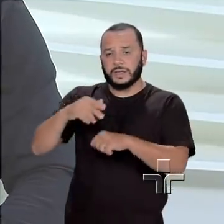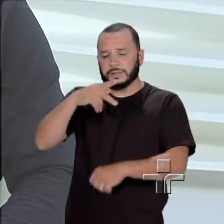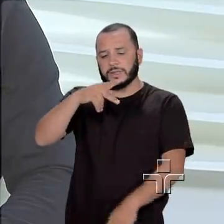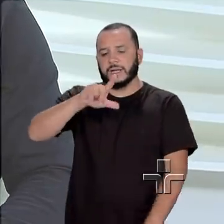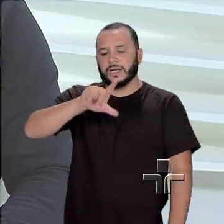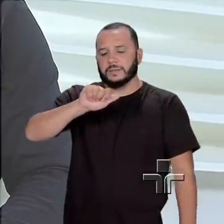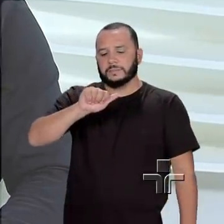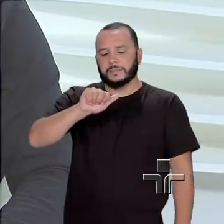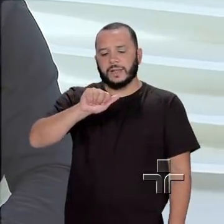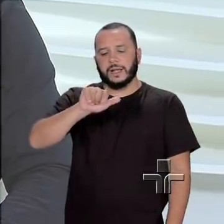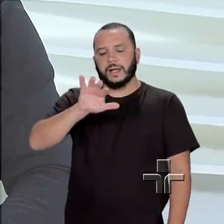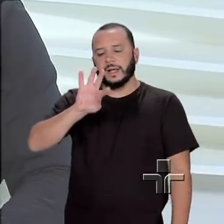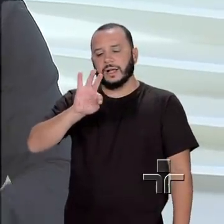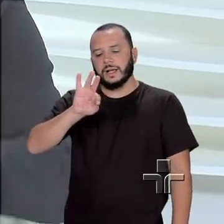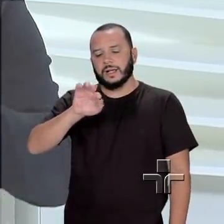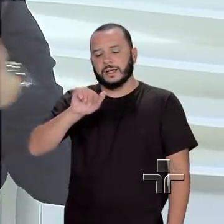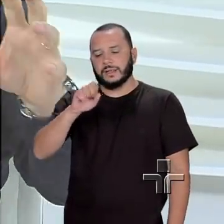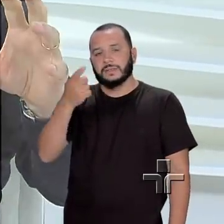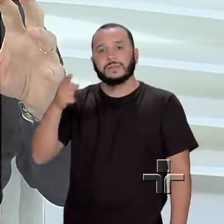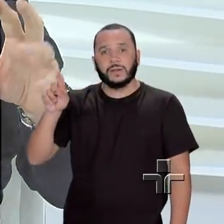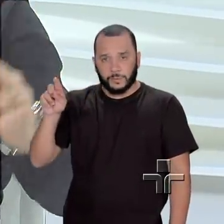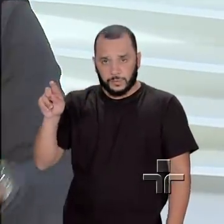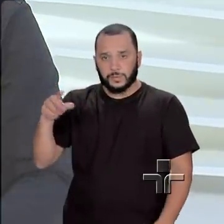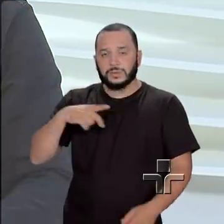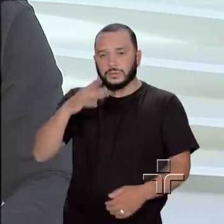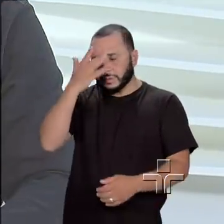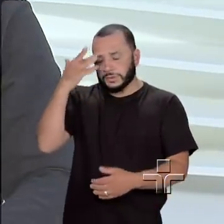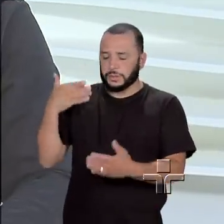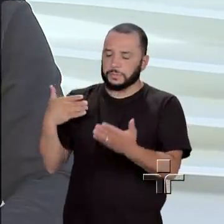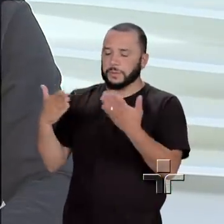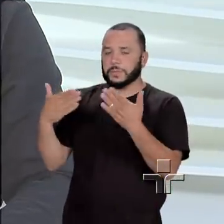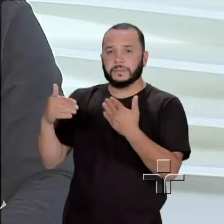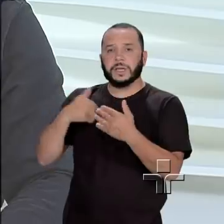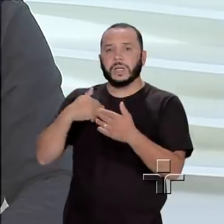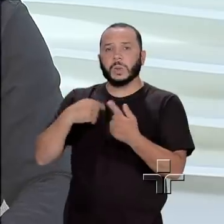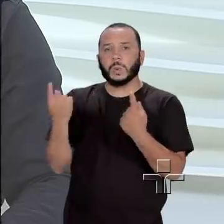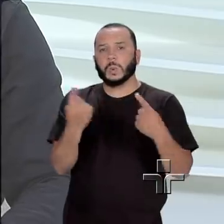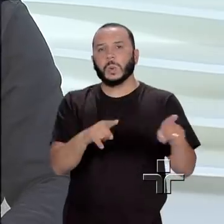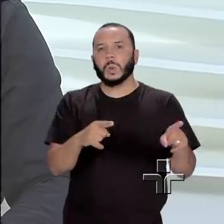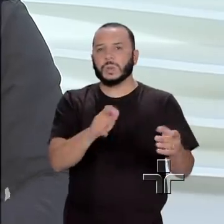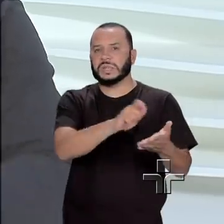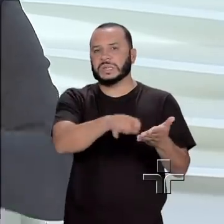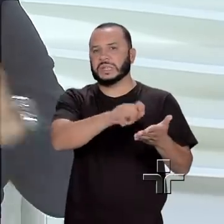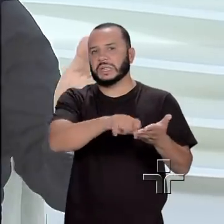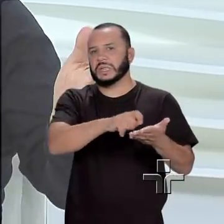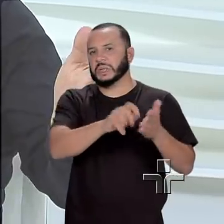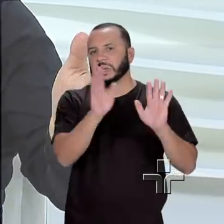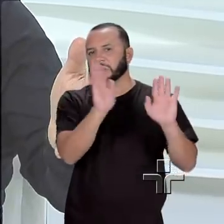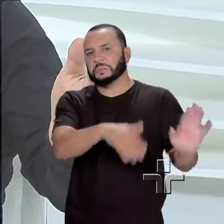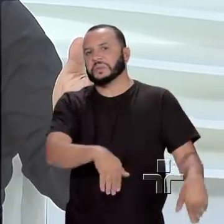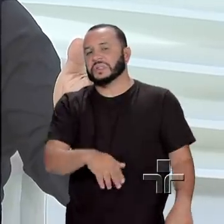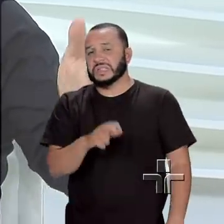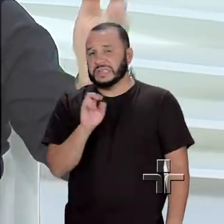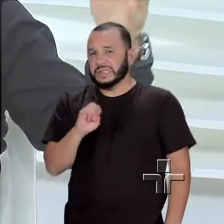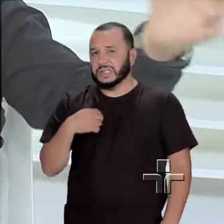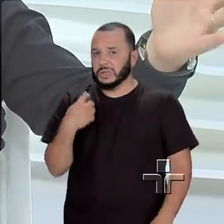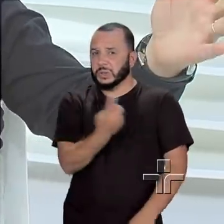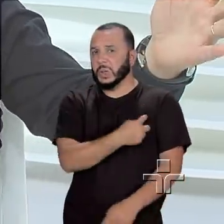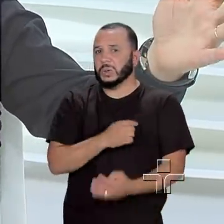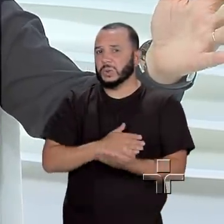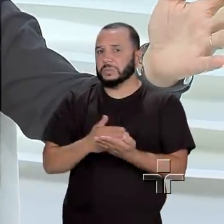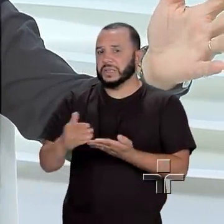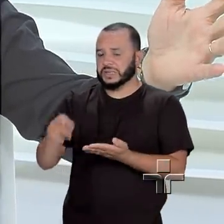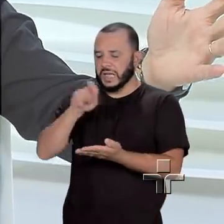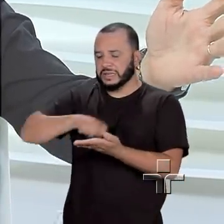com gente dizendo basicamente o seguinte dentro do diálogo: olha, eu sou contra esse negócio de escrita, porque se a gente começar a escrever, a gente não vai